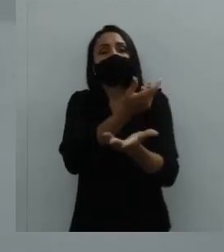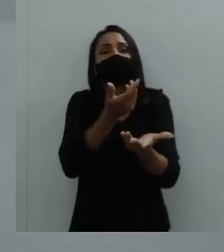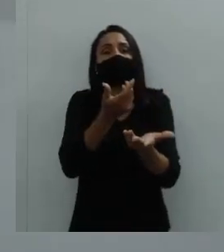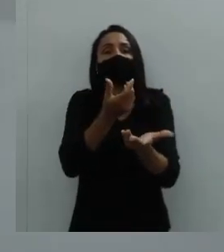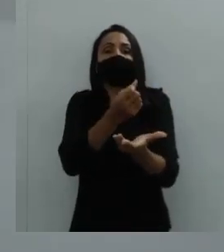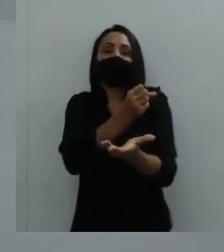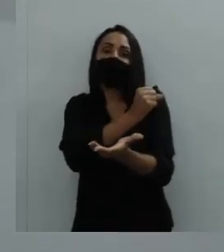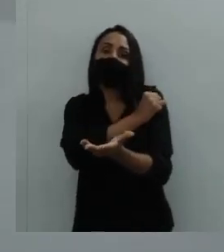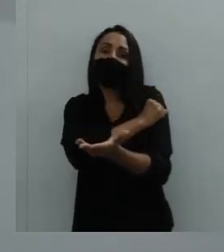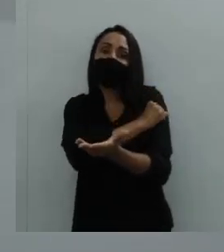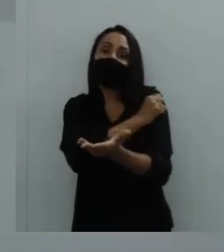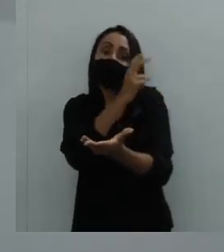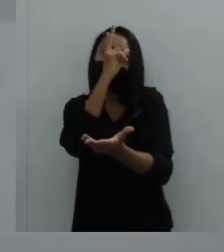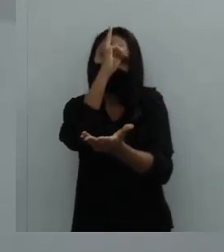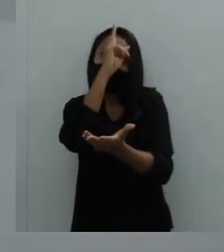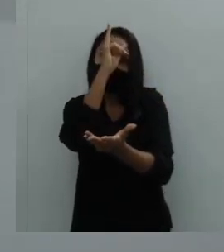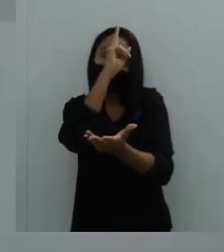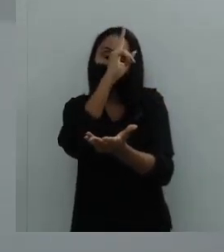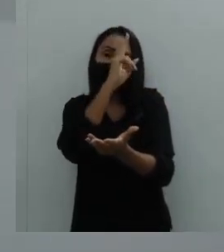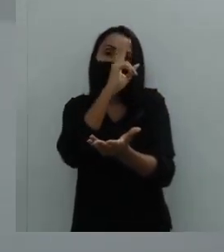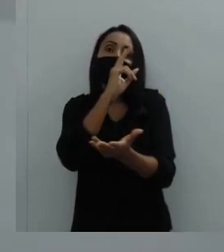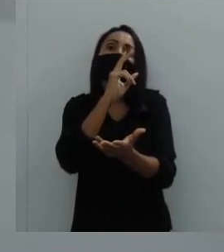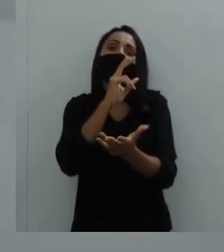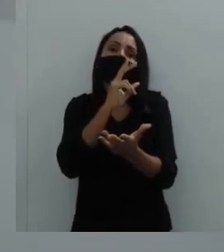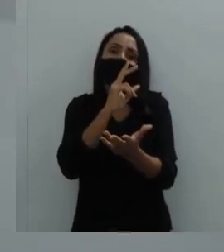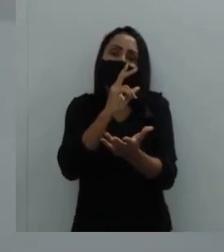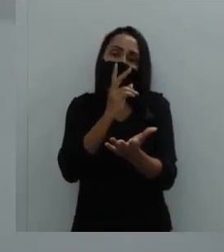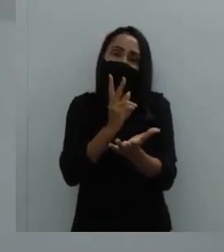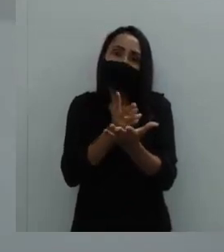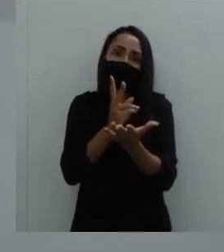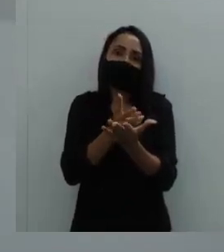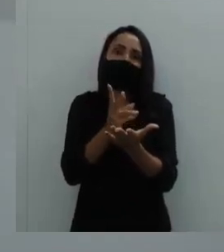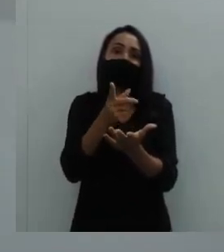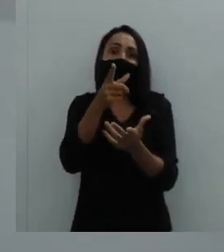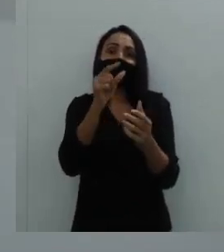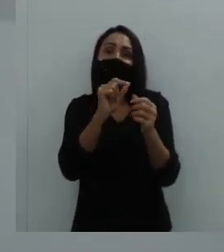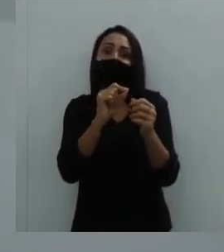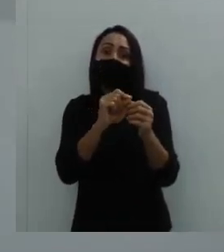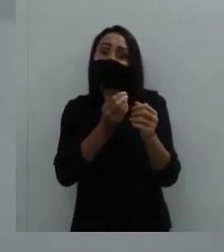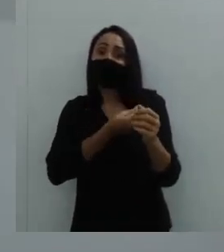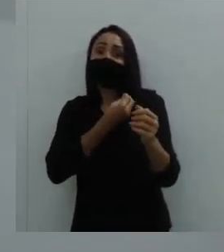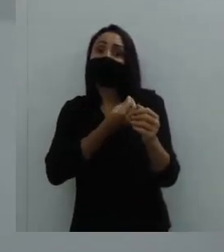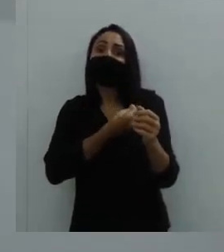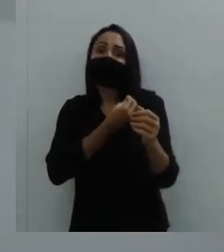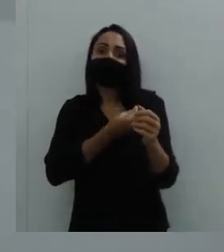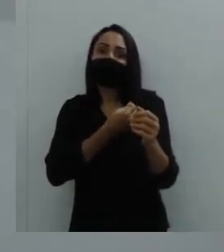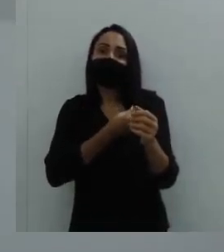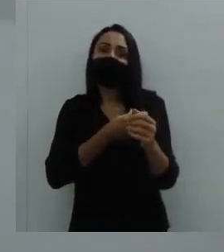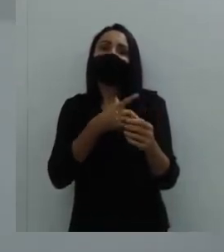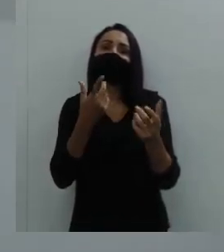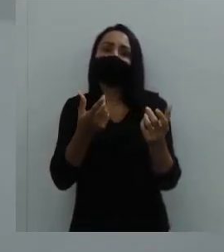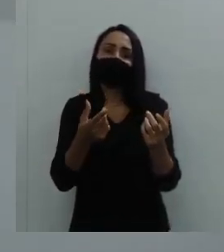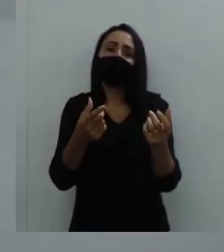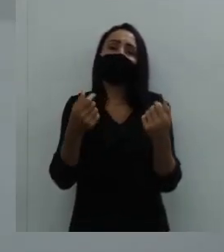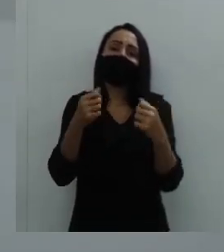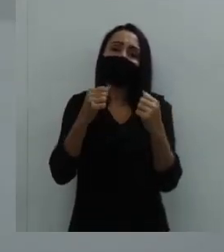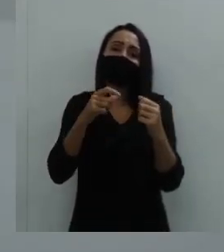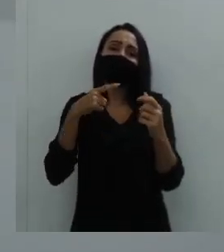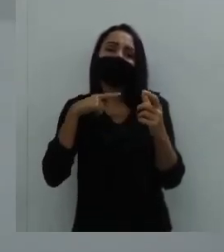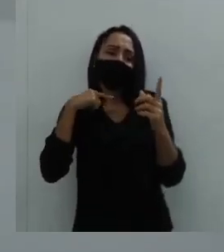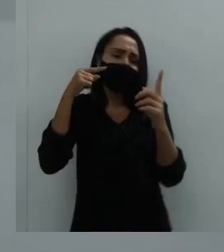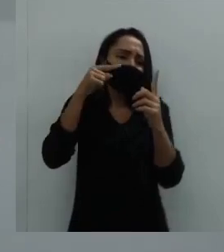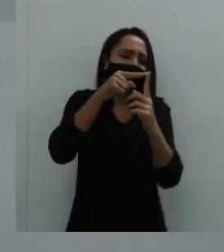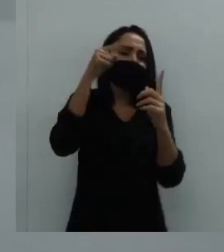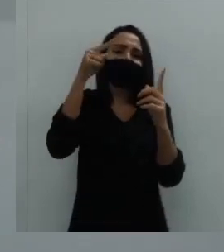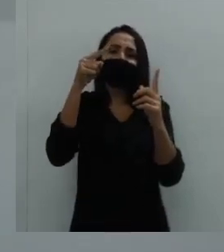ano, lembrem-se que todas as ações vocês vão fazer na vida tem que ter o quê? O objetivo geral. E